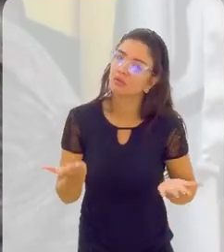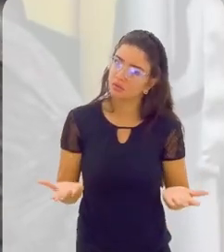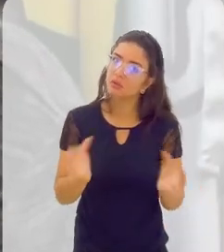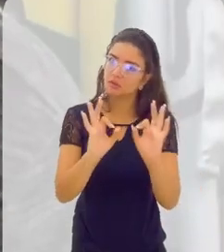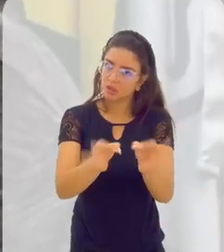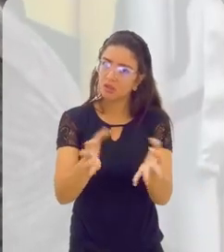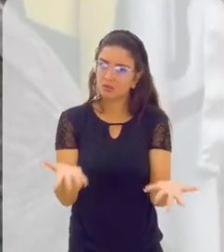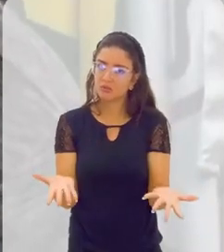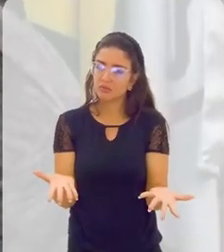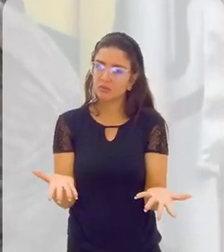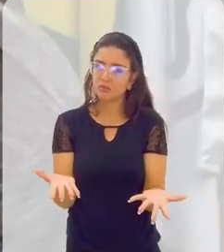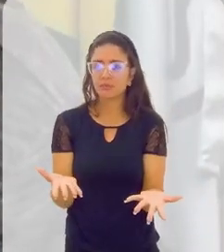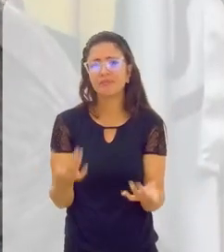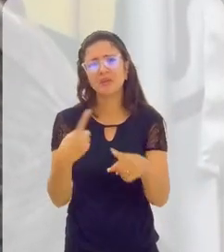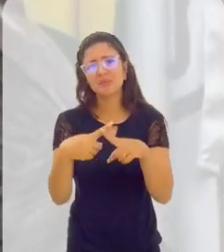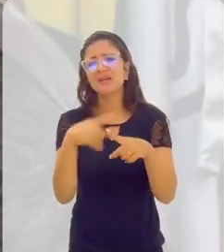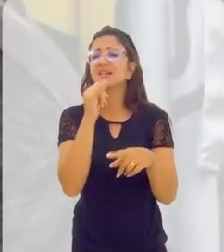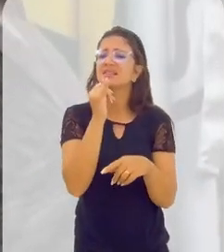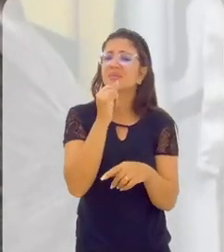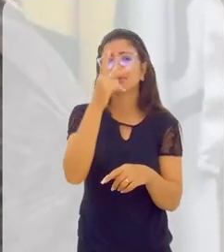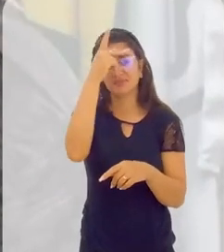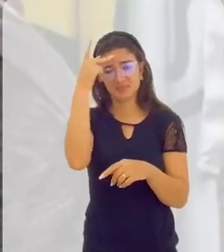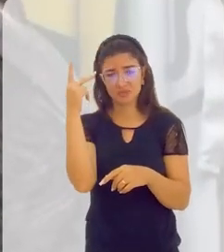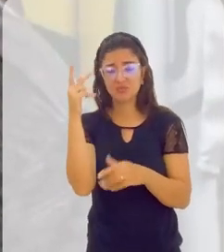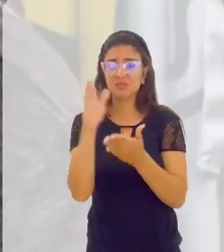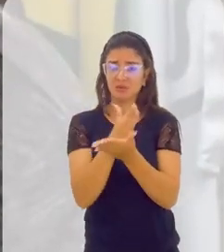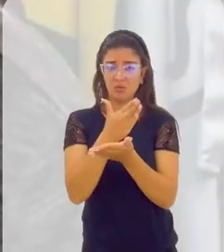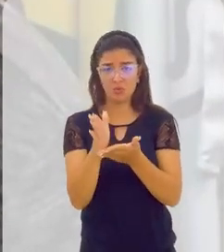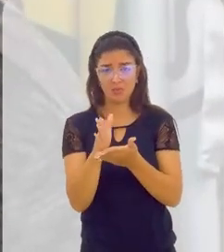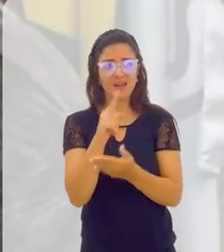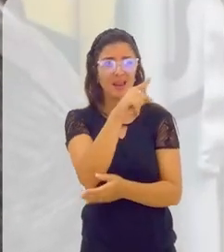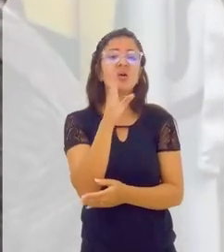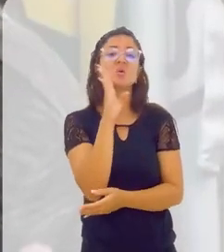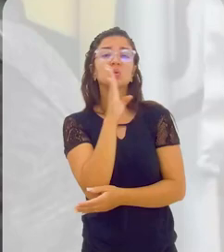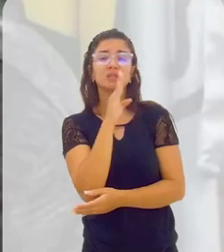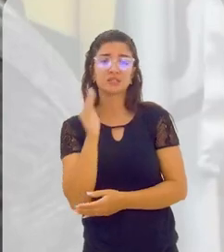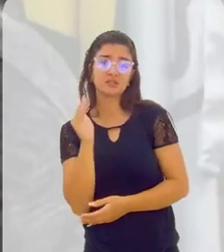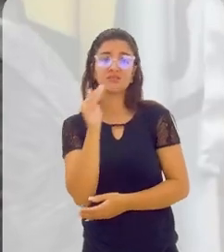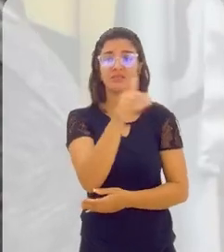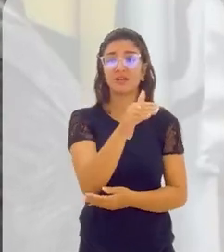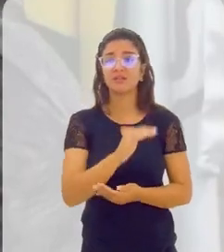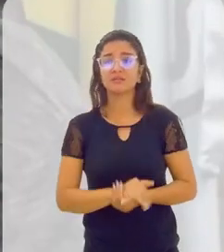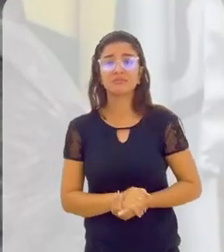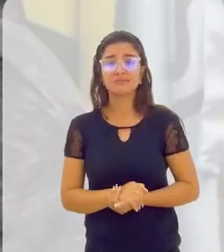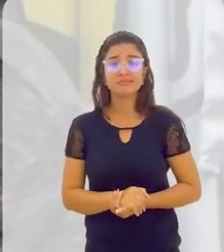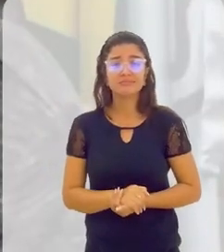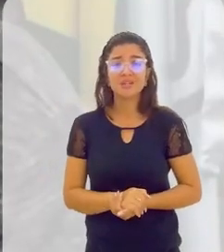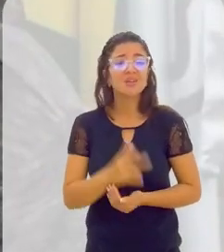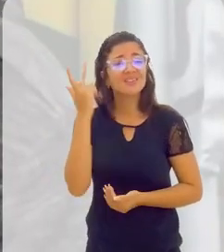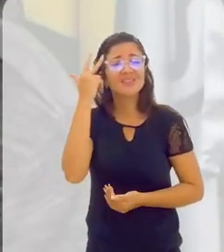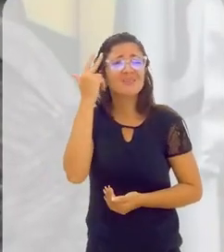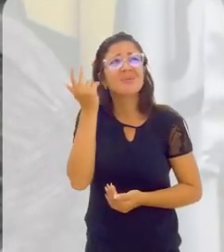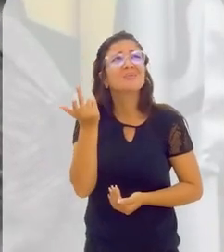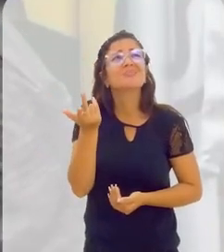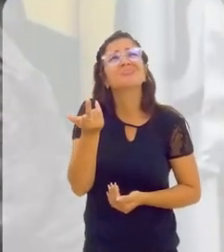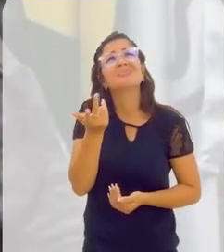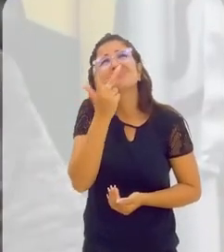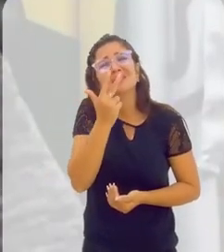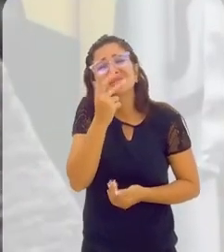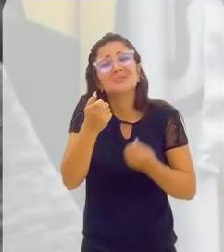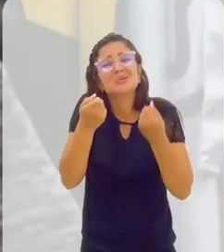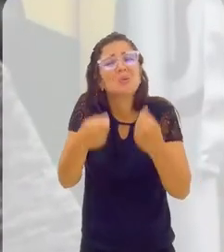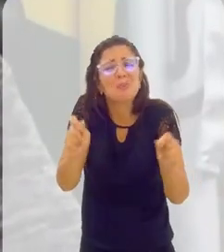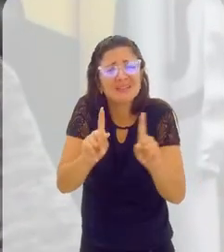Manchester né quem tem que ser porque tem gente que vai no pronto-socorro mas E daqui a um mês que vai acontecer nada né nem